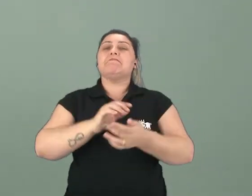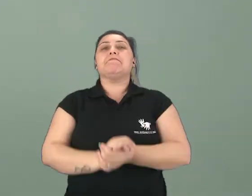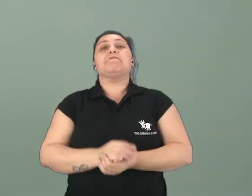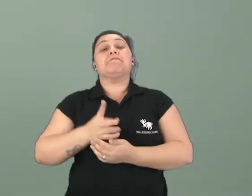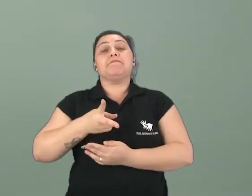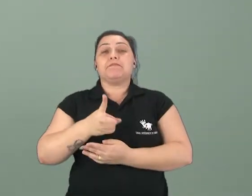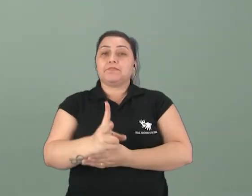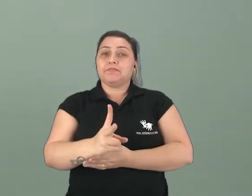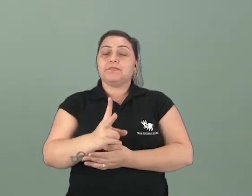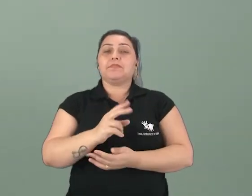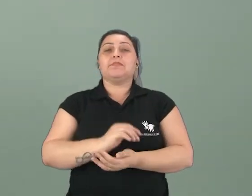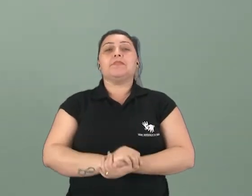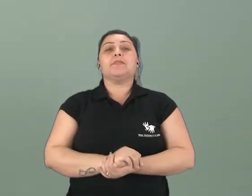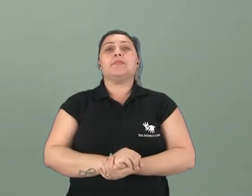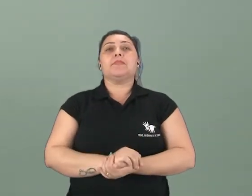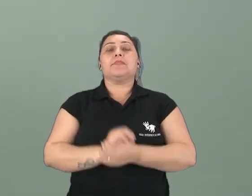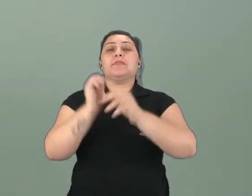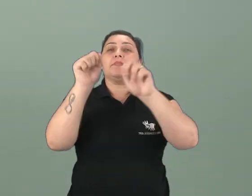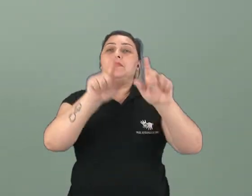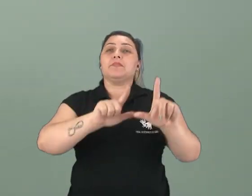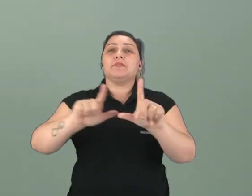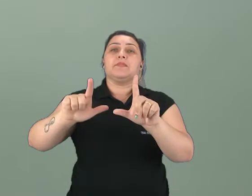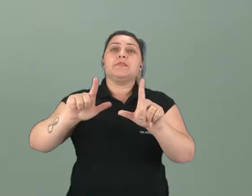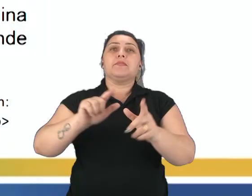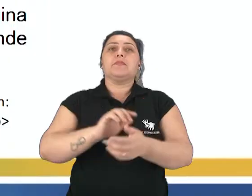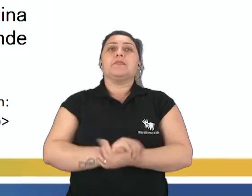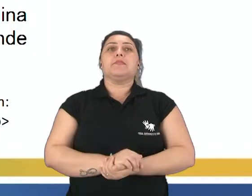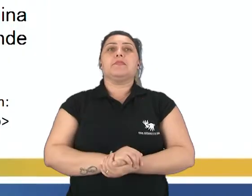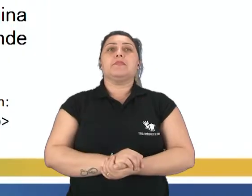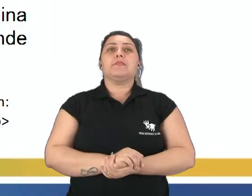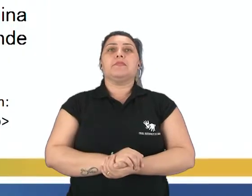vamos dar continuidade. Vem comigo na telinha.